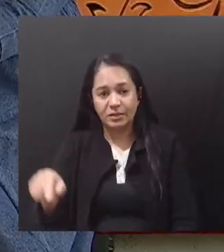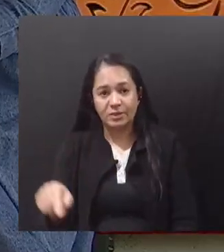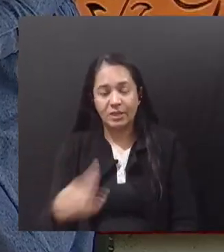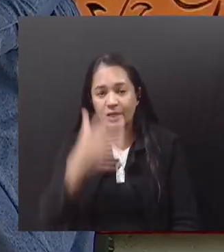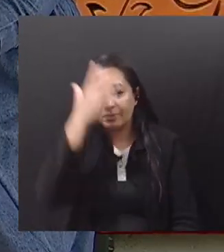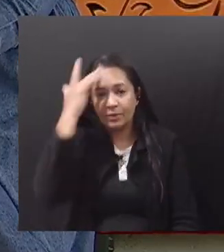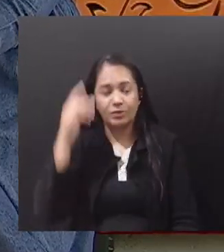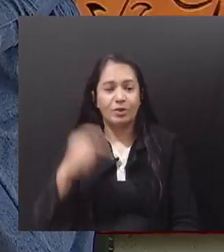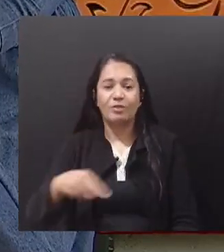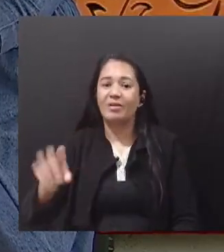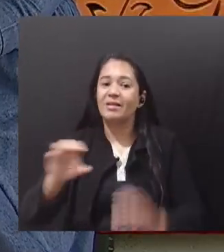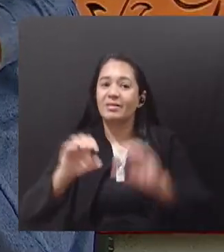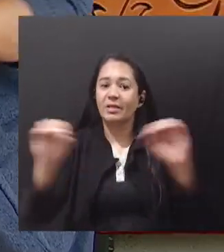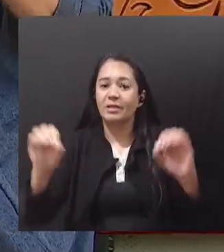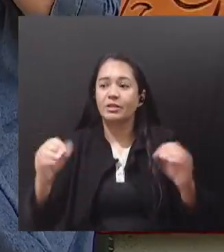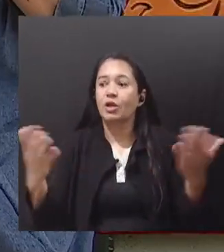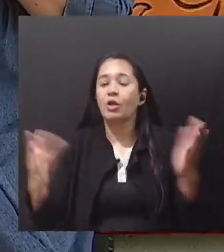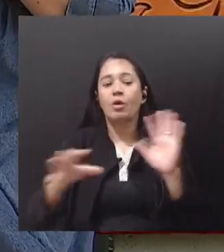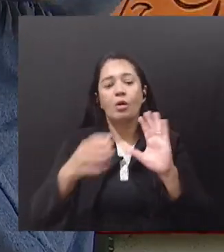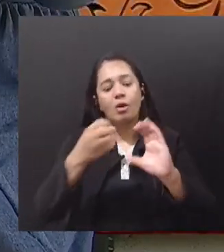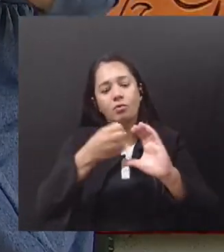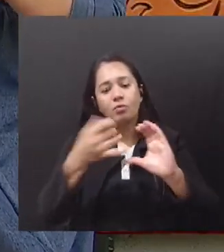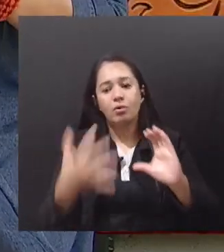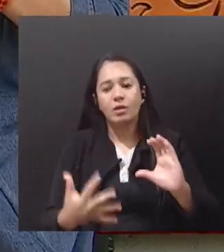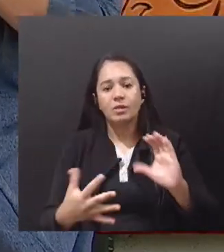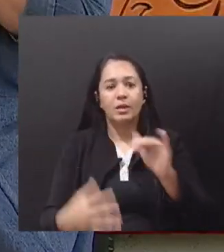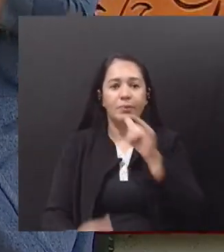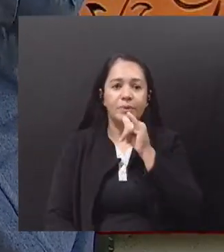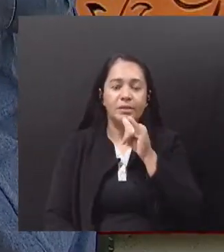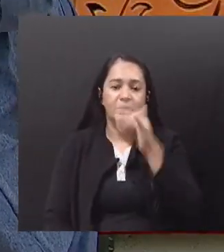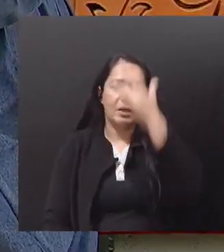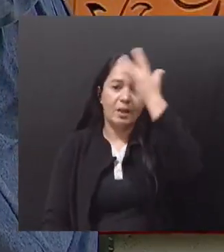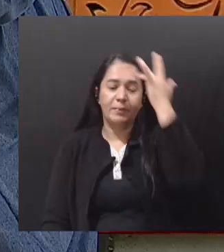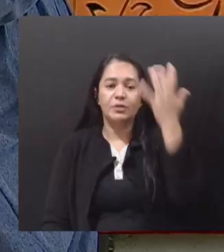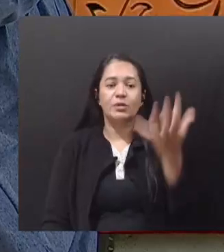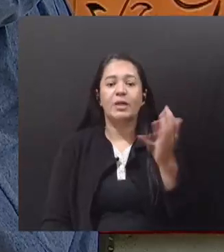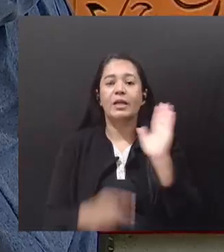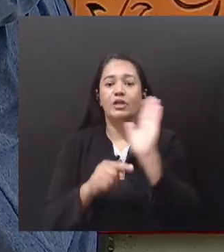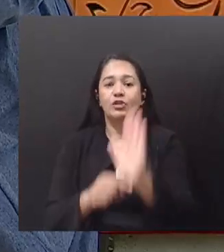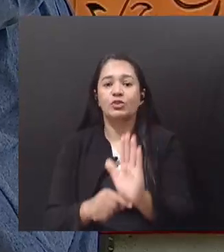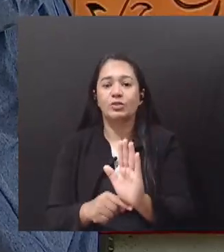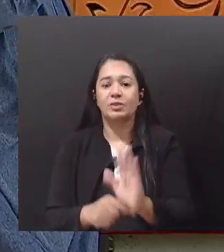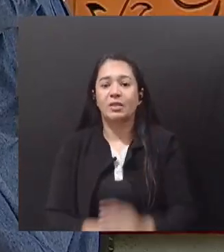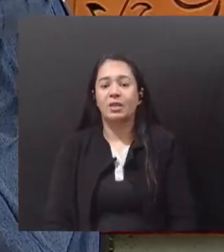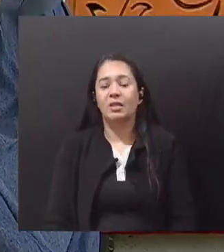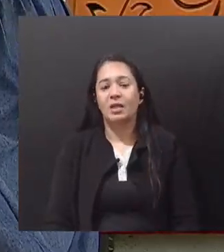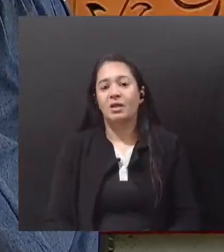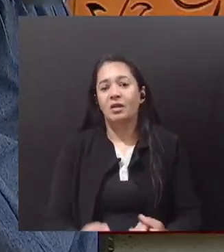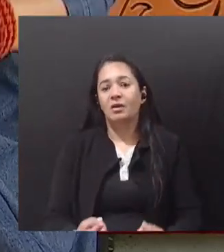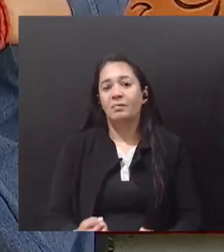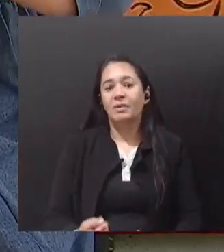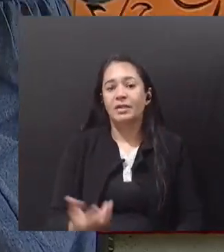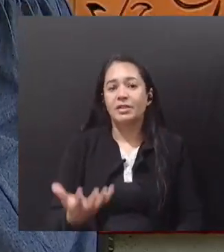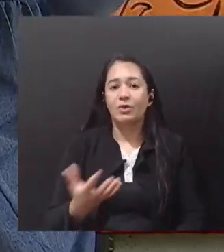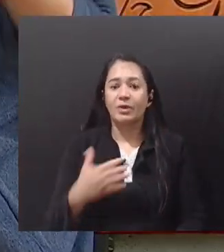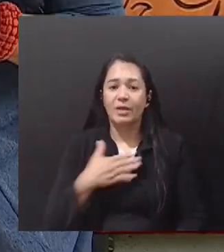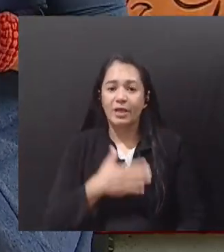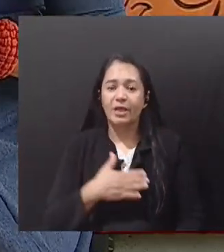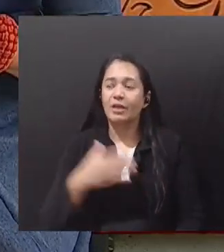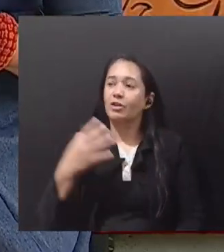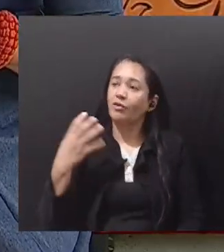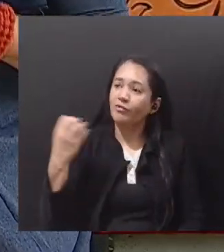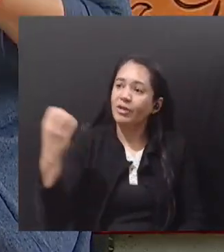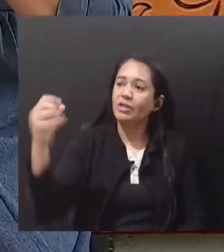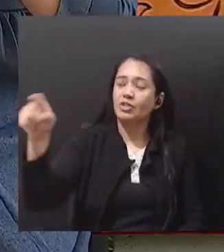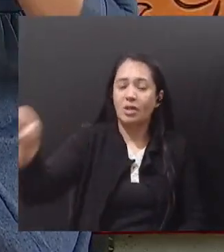E qual é o critério, por exemplo, a pessoa quer apadrinhar, aí de repente ela chega e fala assim, mas eu gostaria de ir até a África,